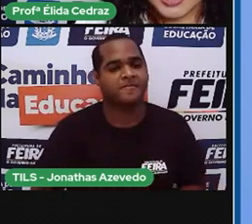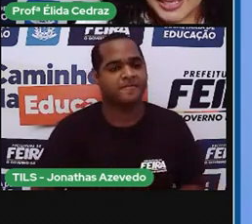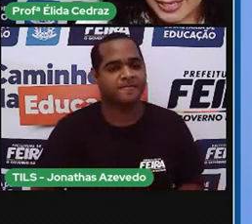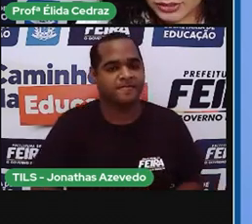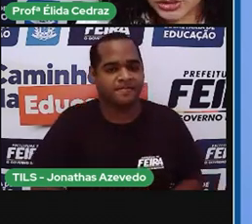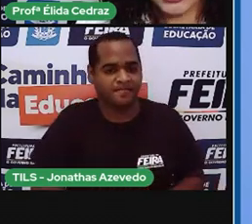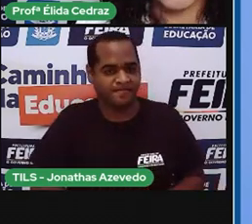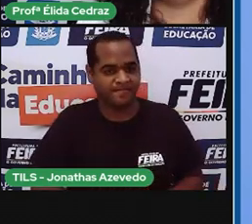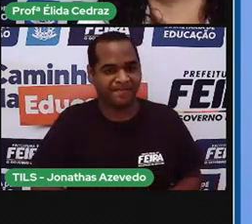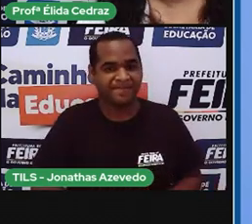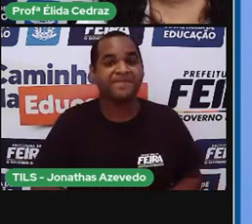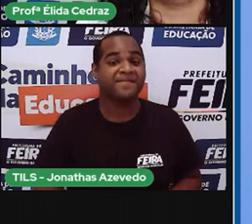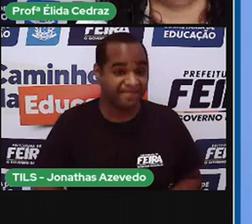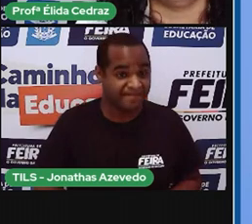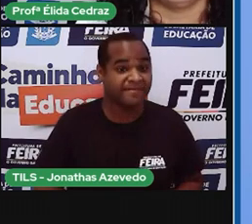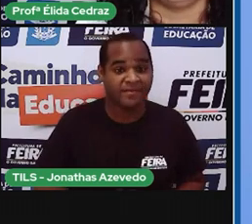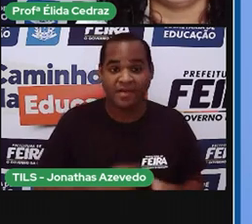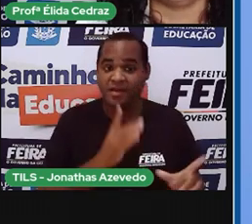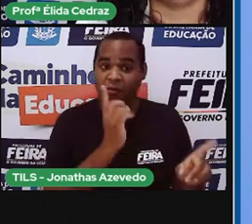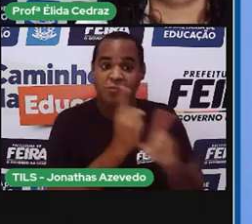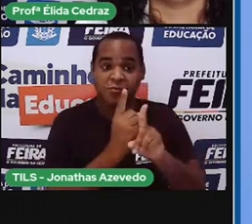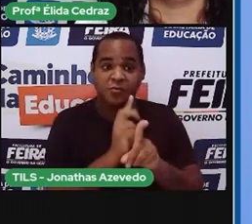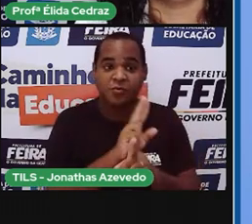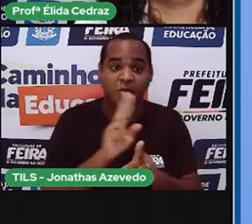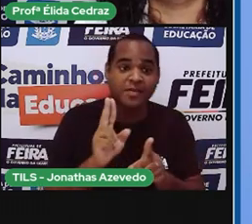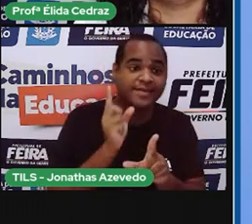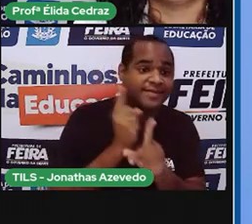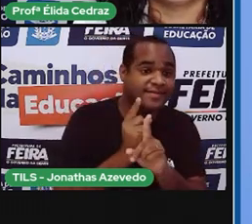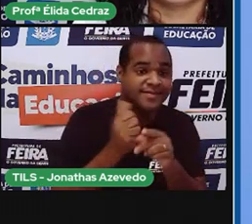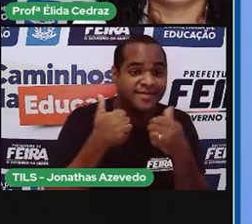tan, tan. Isso. Encontrou o nome?